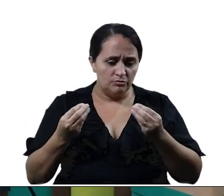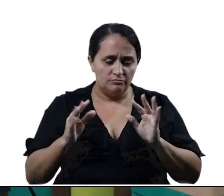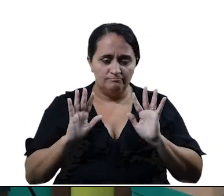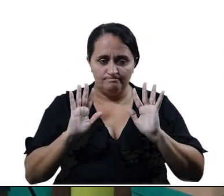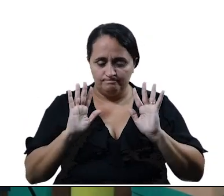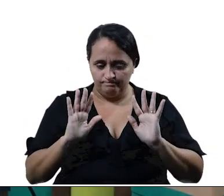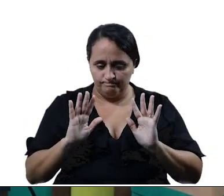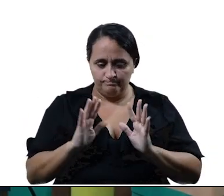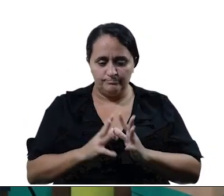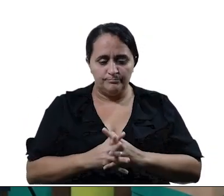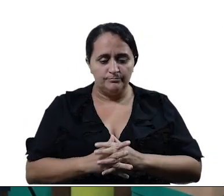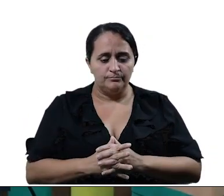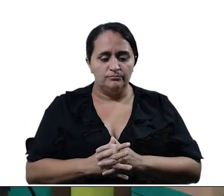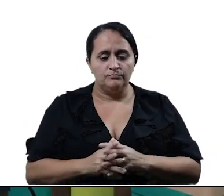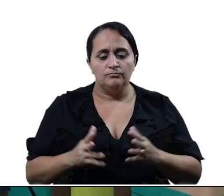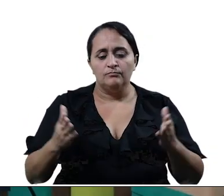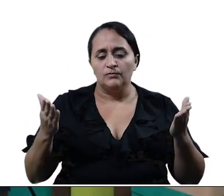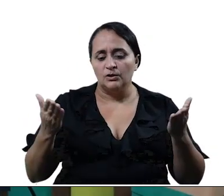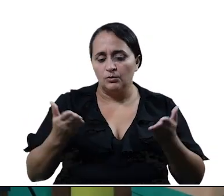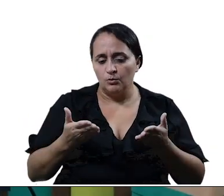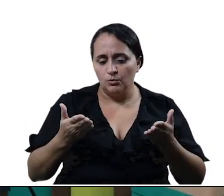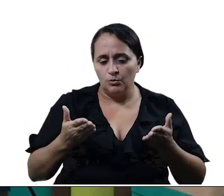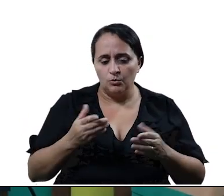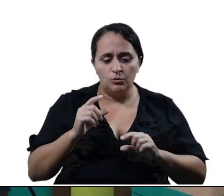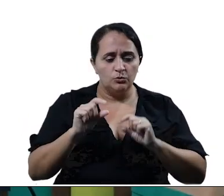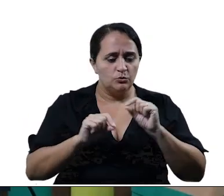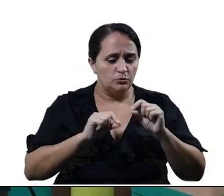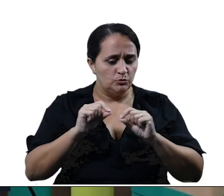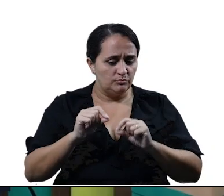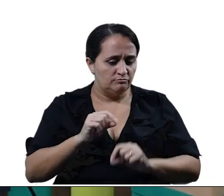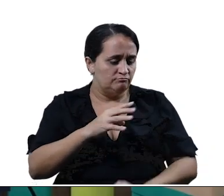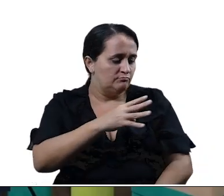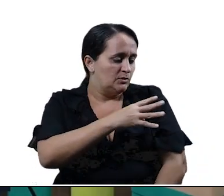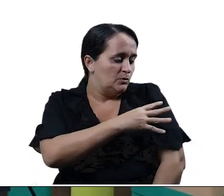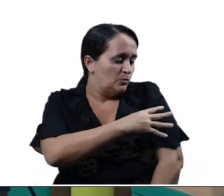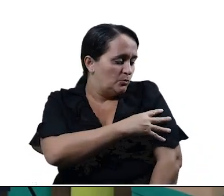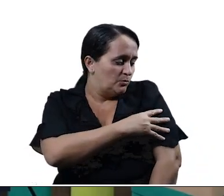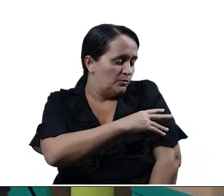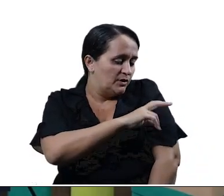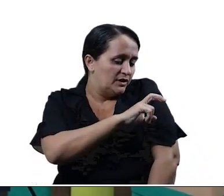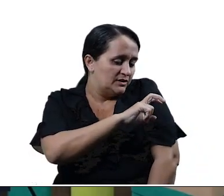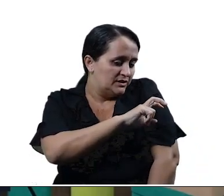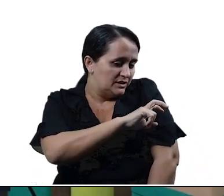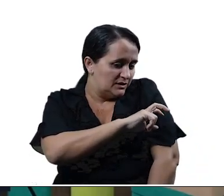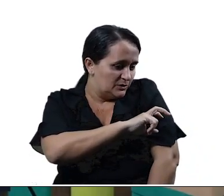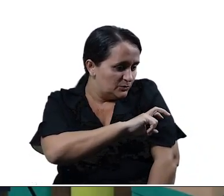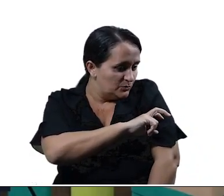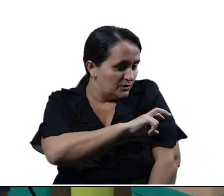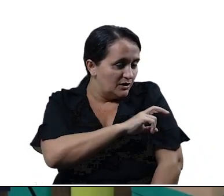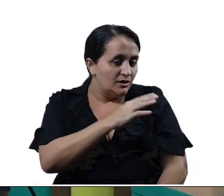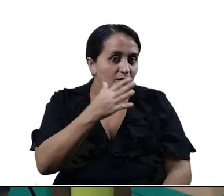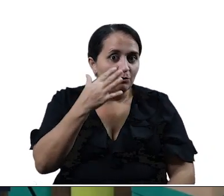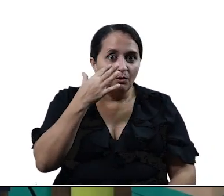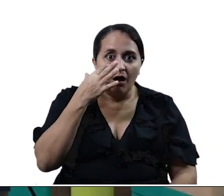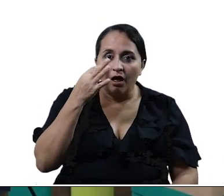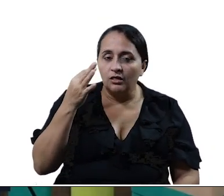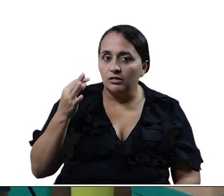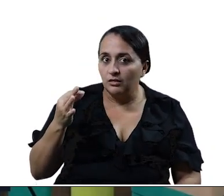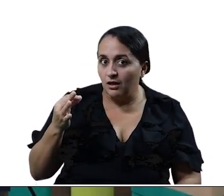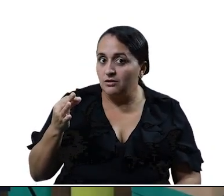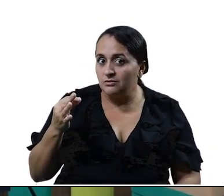Bem, hoje você do 4º e 5º ano vai ficar ligadinho para